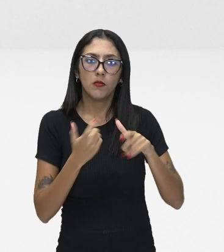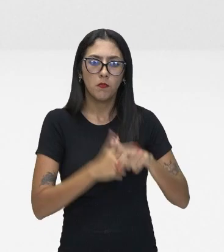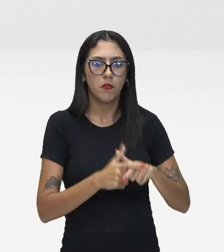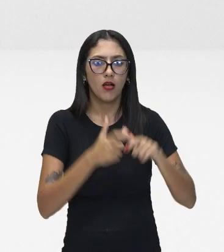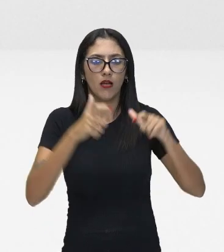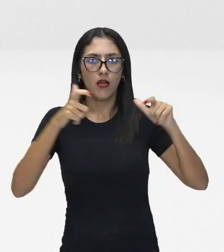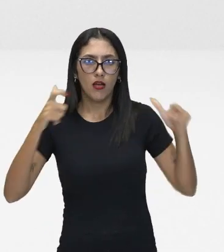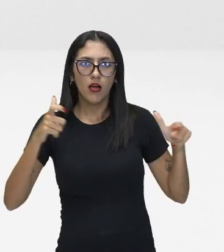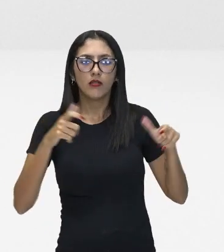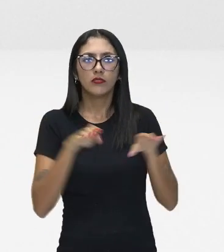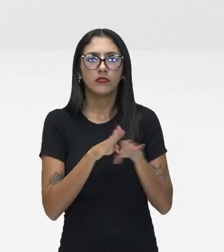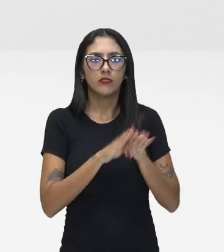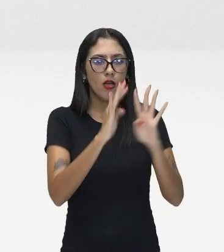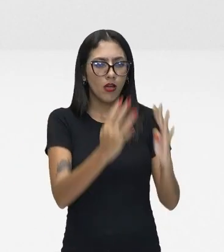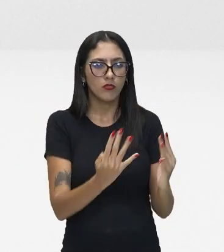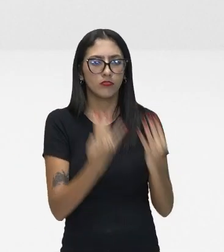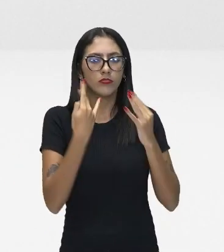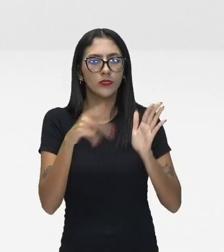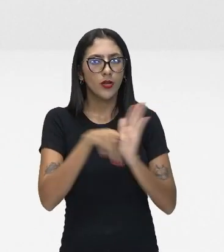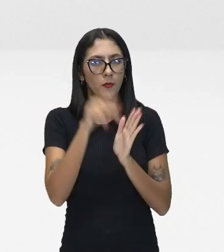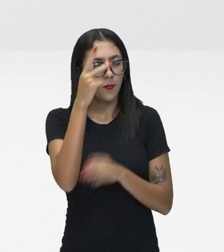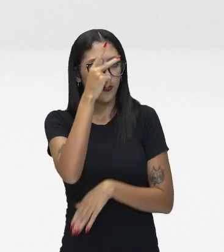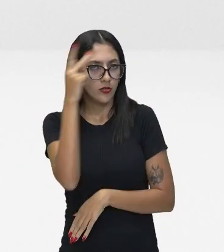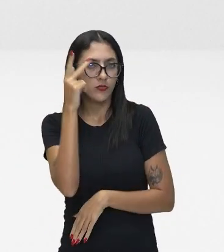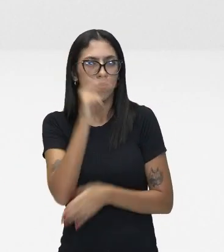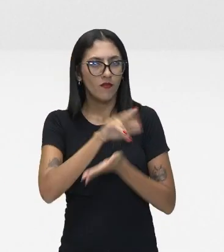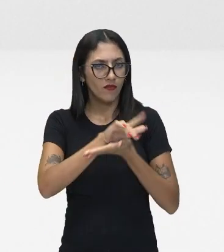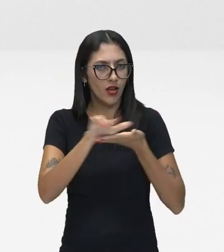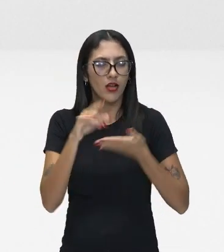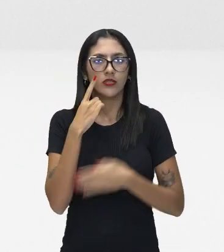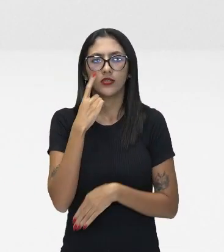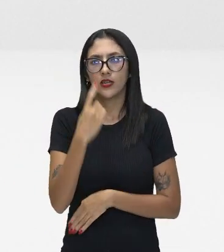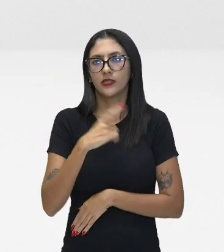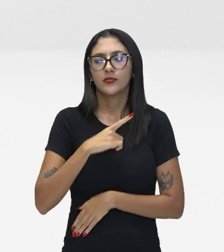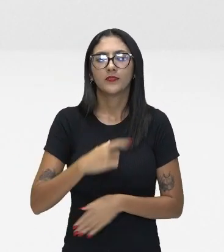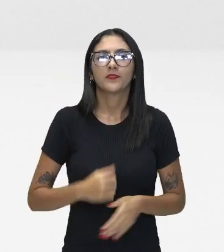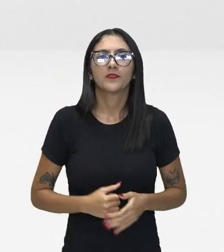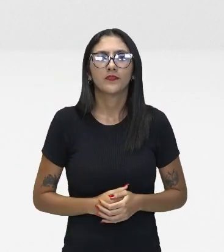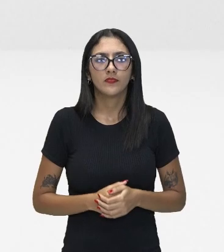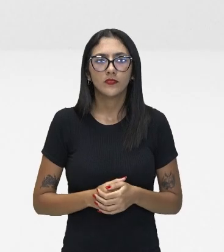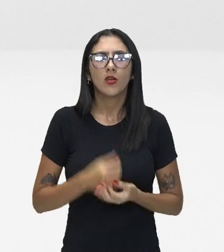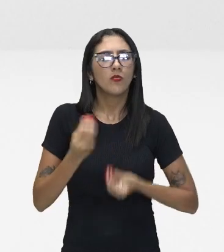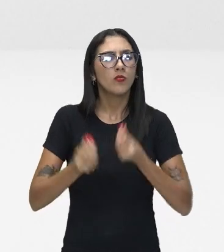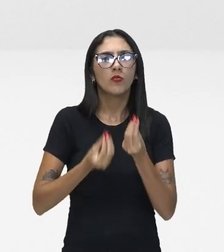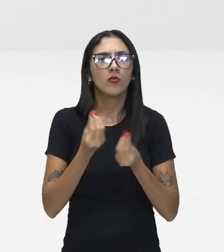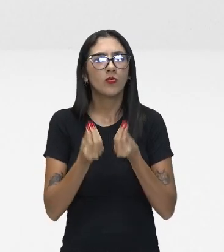mais dos seus clientes, né? Como que a gente deve fazer isso, então, utilizando as redes